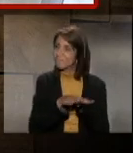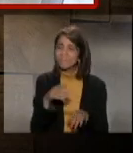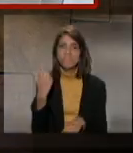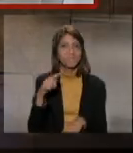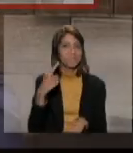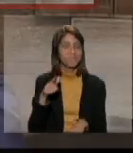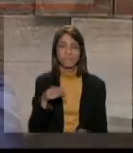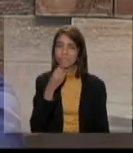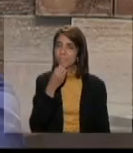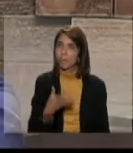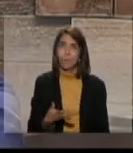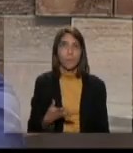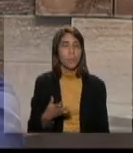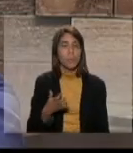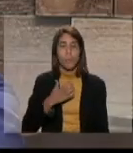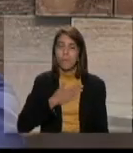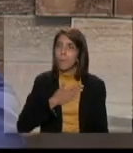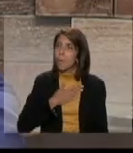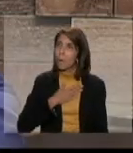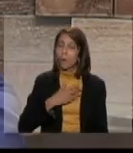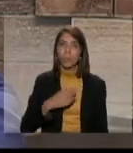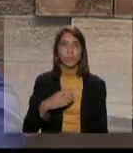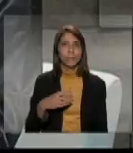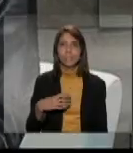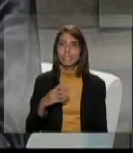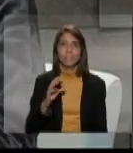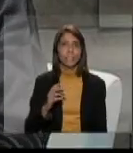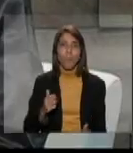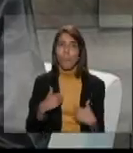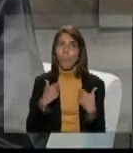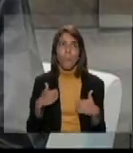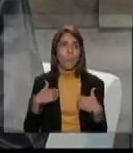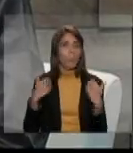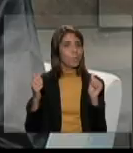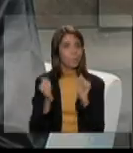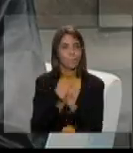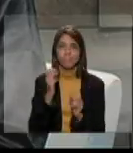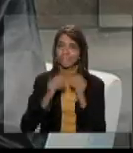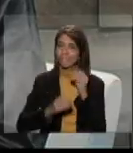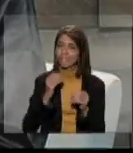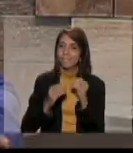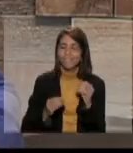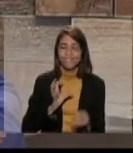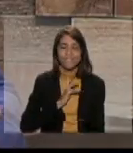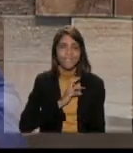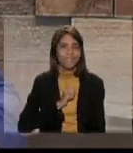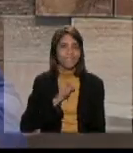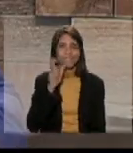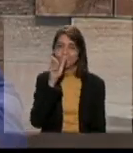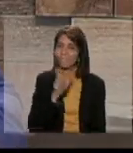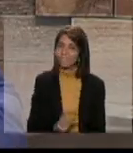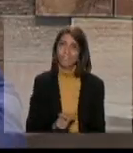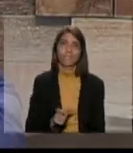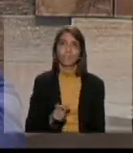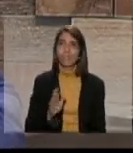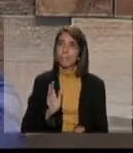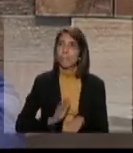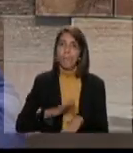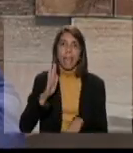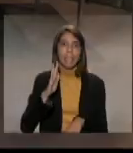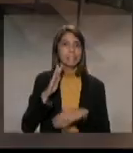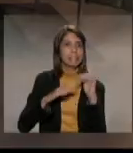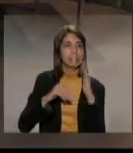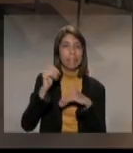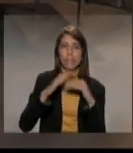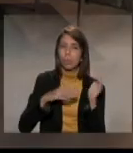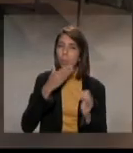no nosso meio eu tenho ele é altivo maior é ter o maior orgulho de trabalhar com eles que meu